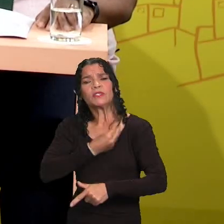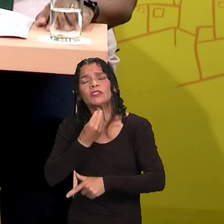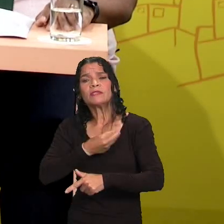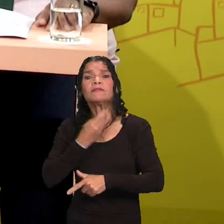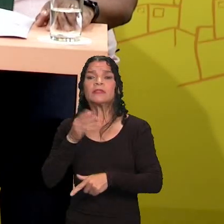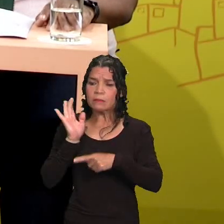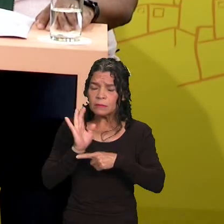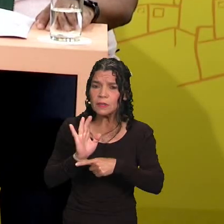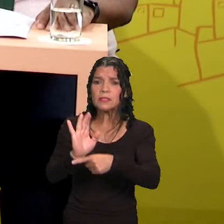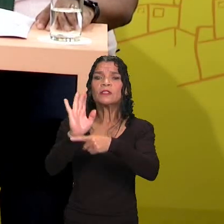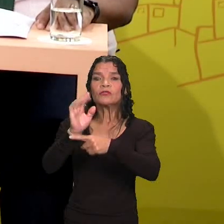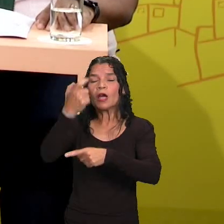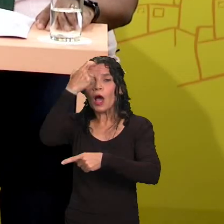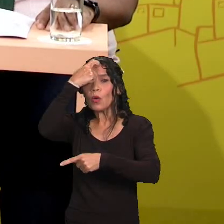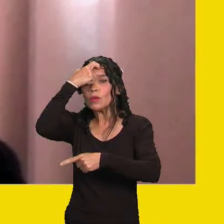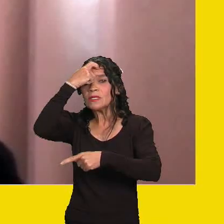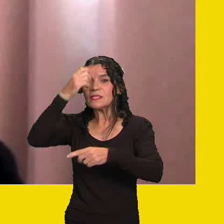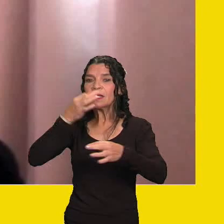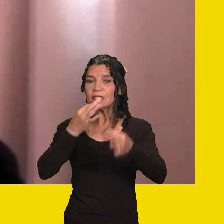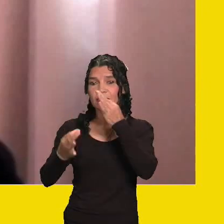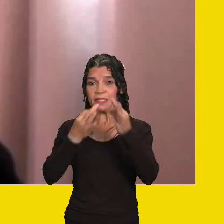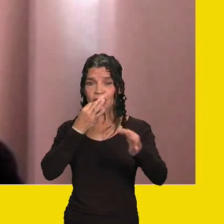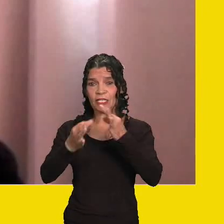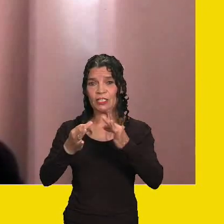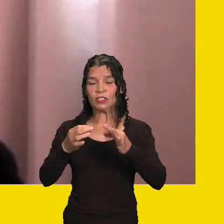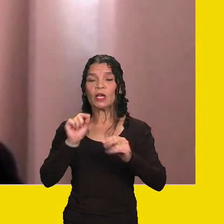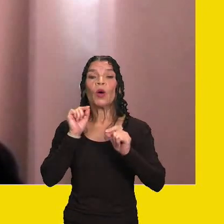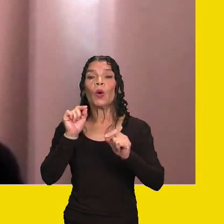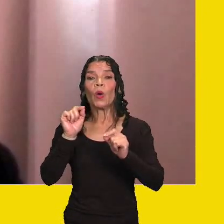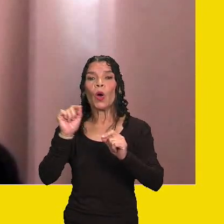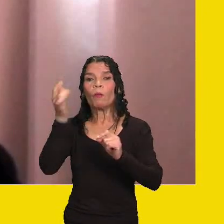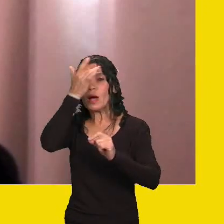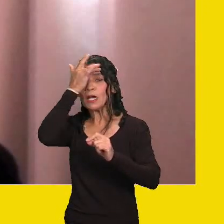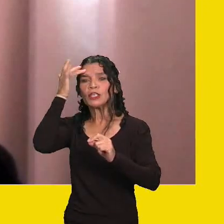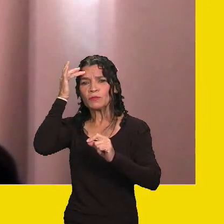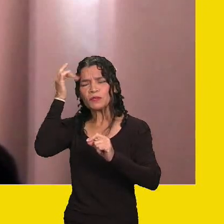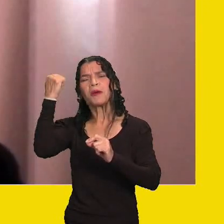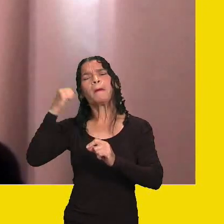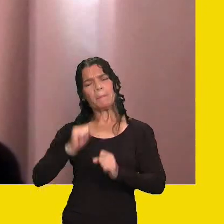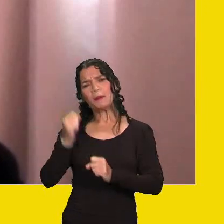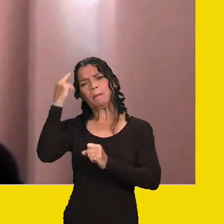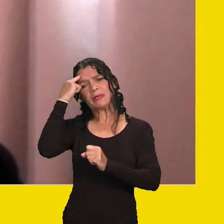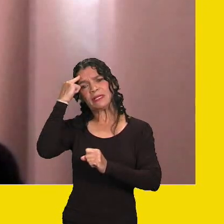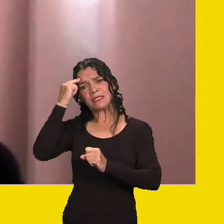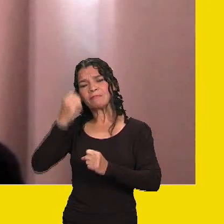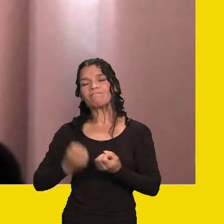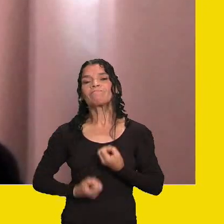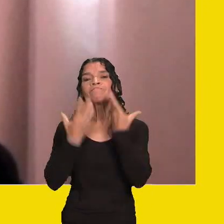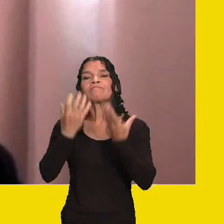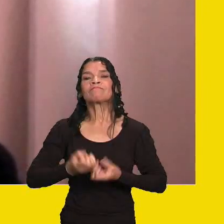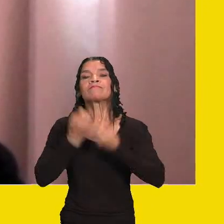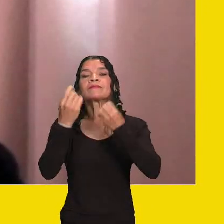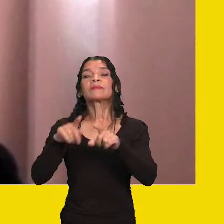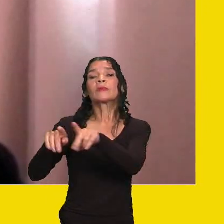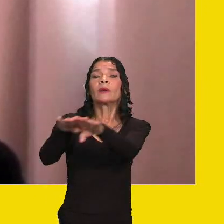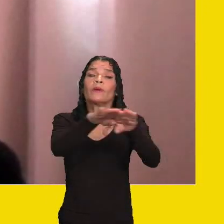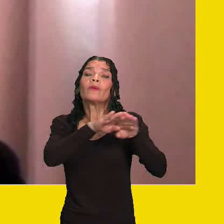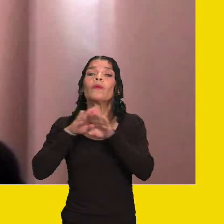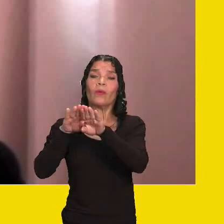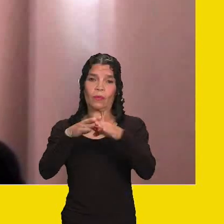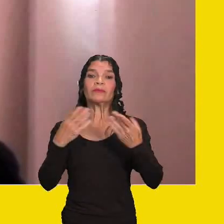a ampliação da consciência crítica, à medida em que todos podem pensar e se expressar, nível de igualdade,